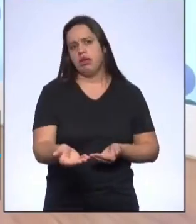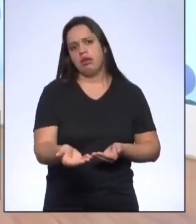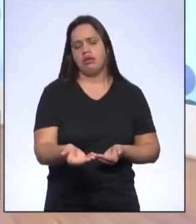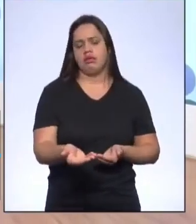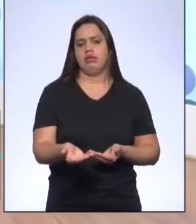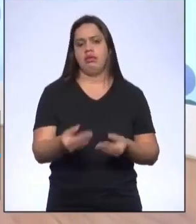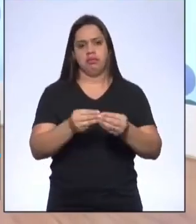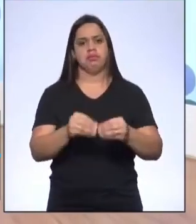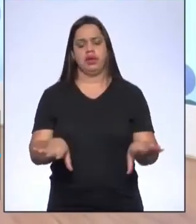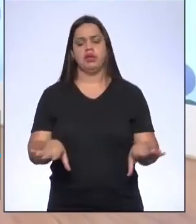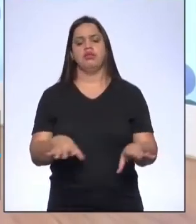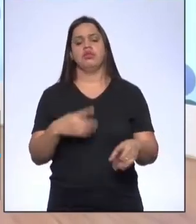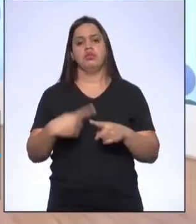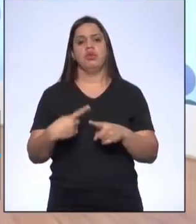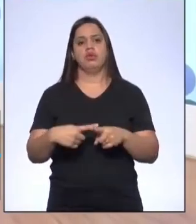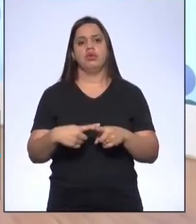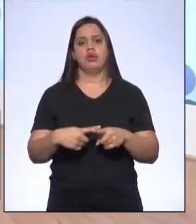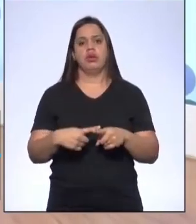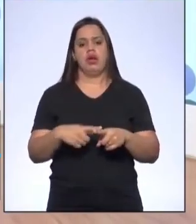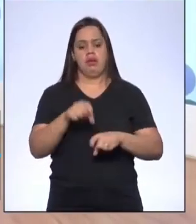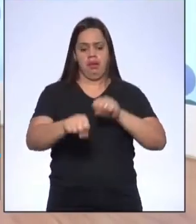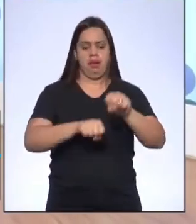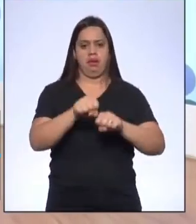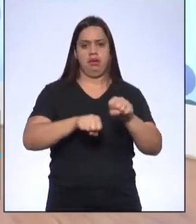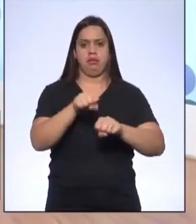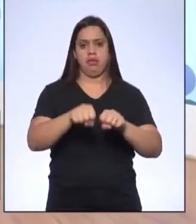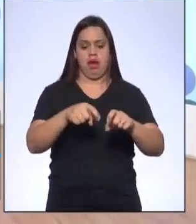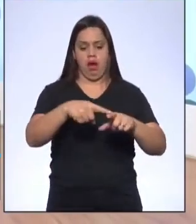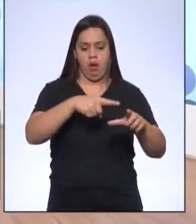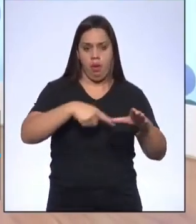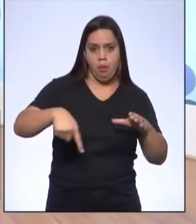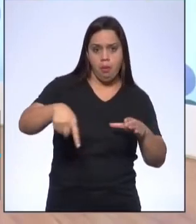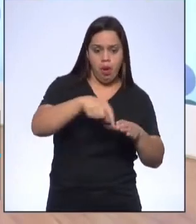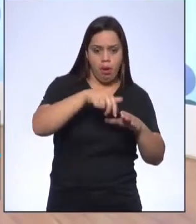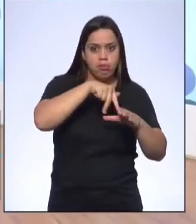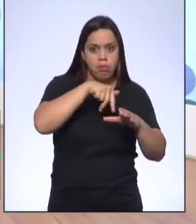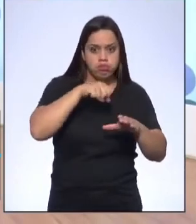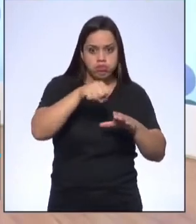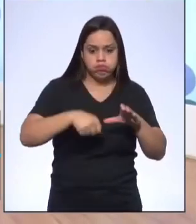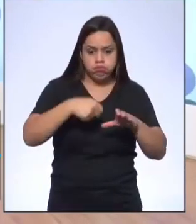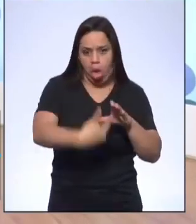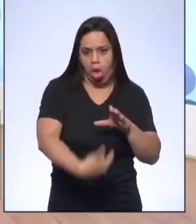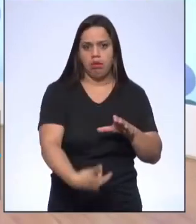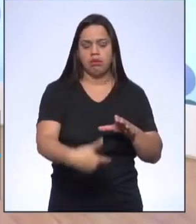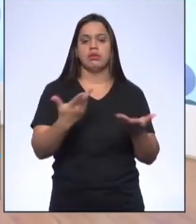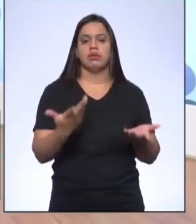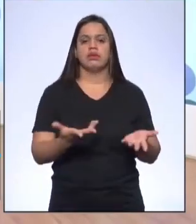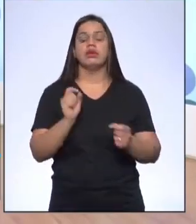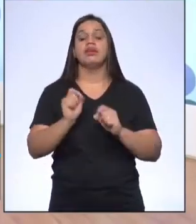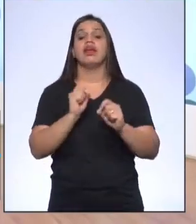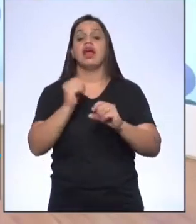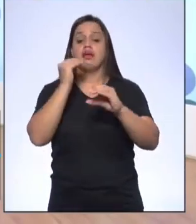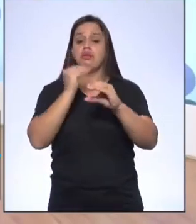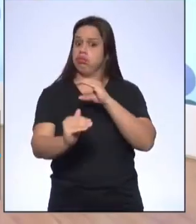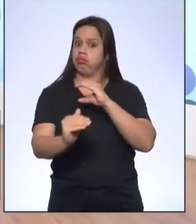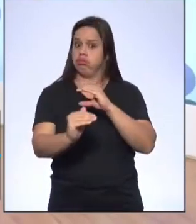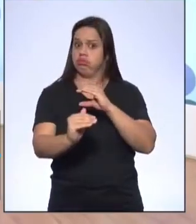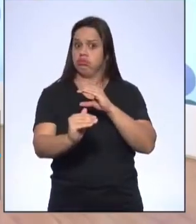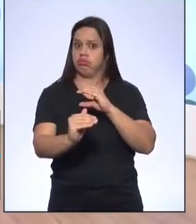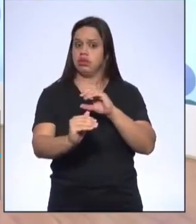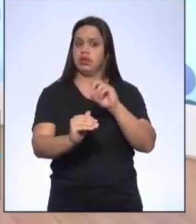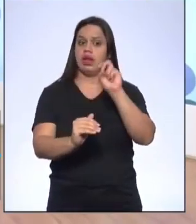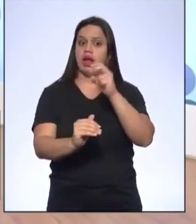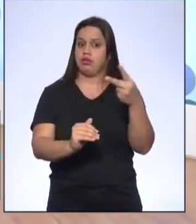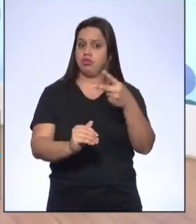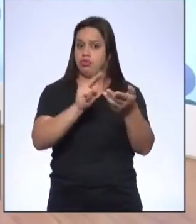dele, né? A bike dele caiu no buraco. Então, esse que é o assunto. E o emissor? Quem que emitiu as duas cartas? O Flávio. O